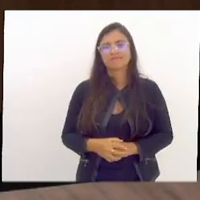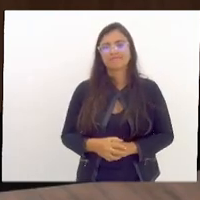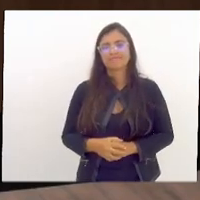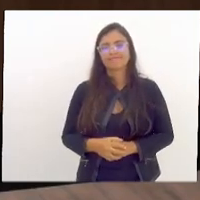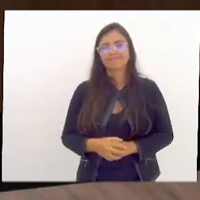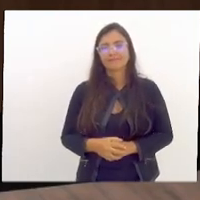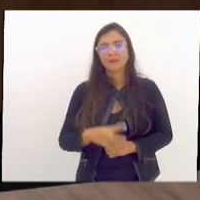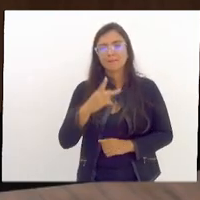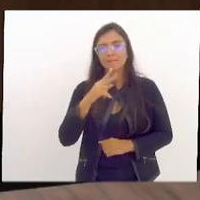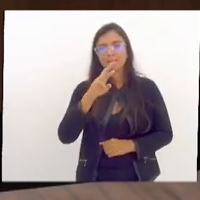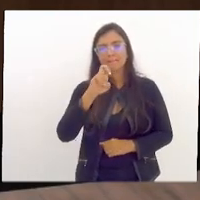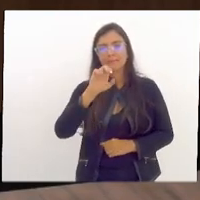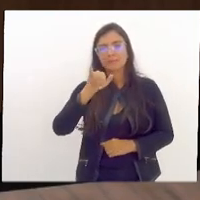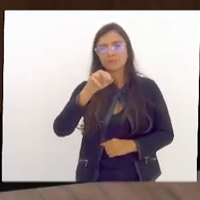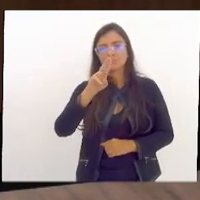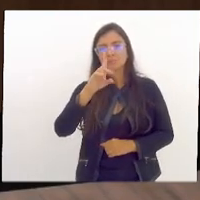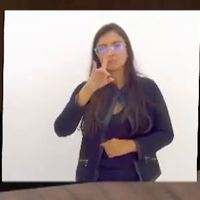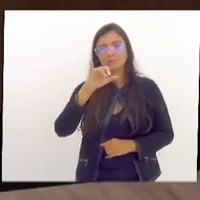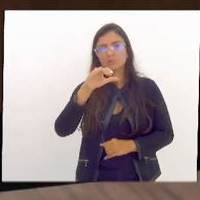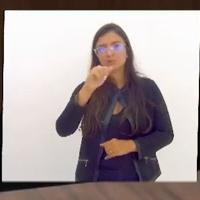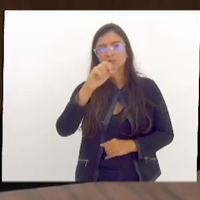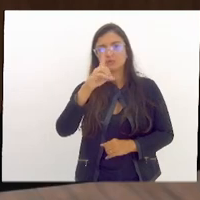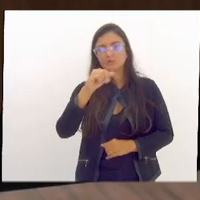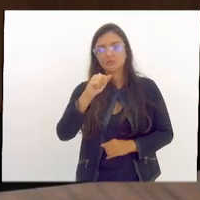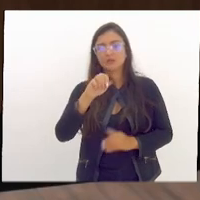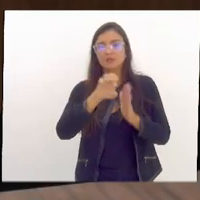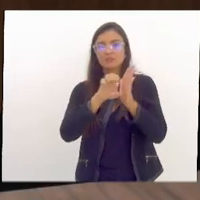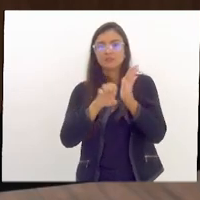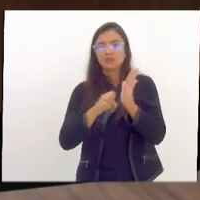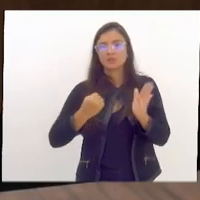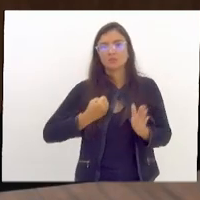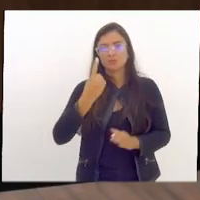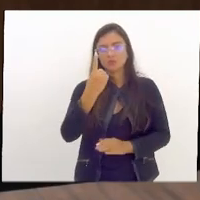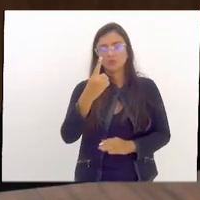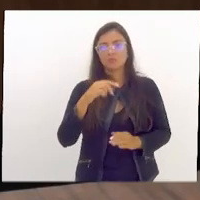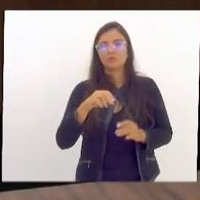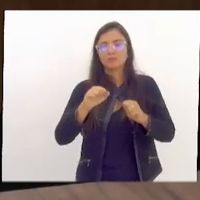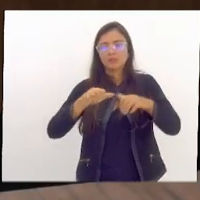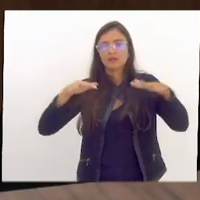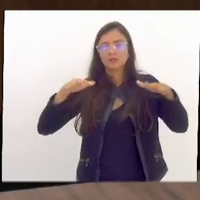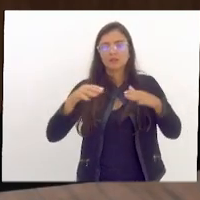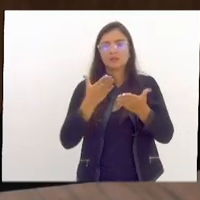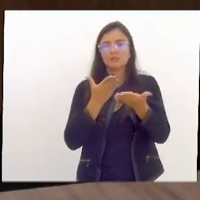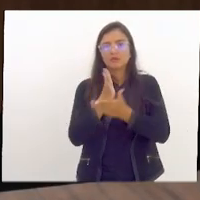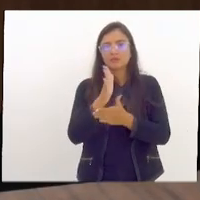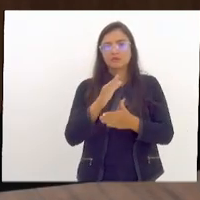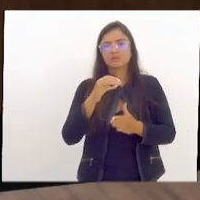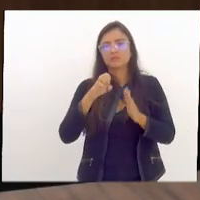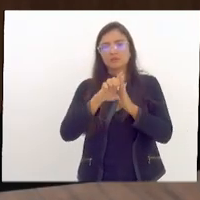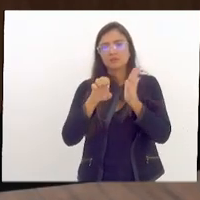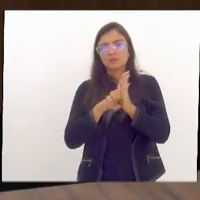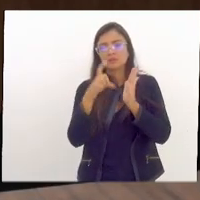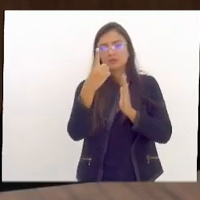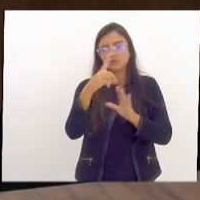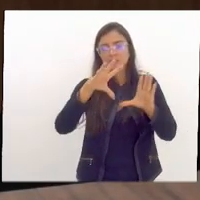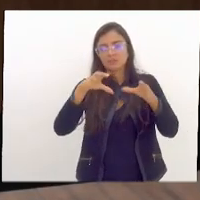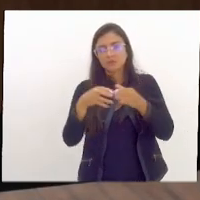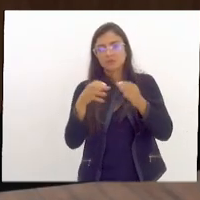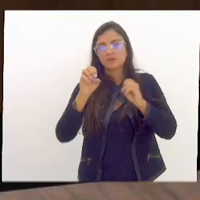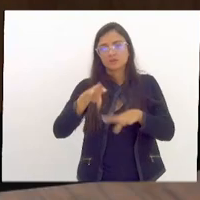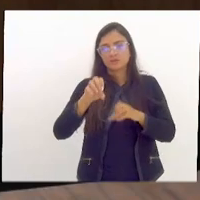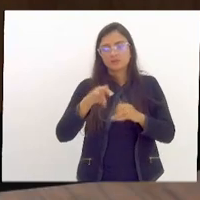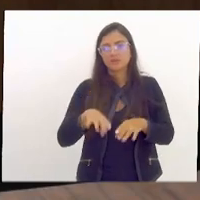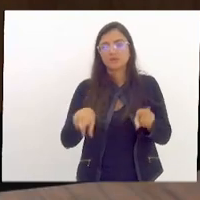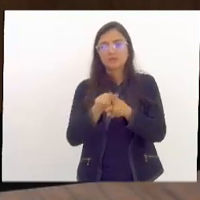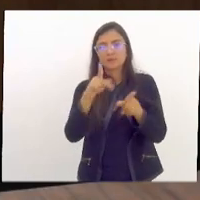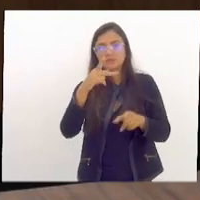Prejudicadas as emendas número 1 de plenário pela aprovação da emenda 1 da Comissão de Educação. E